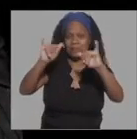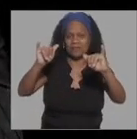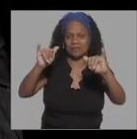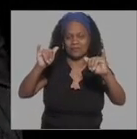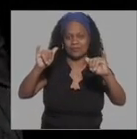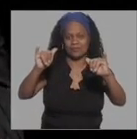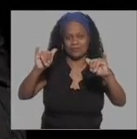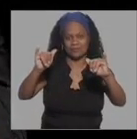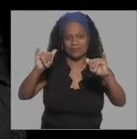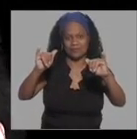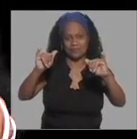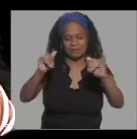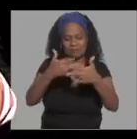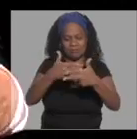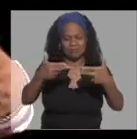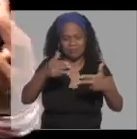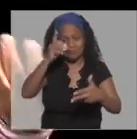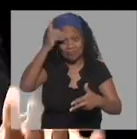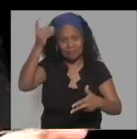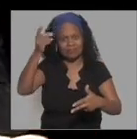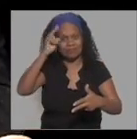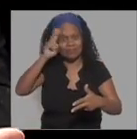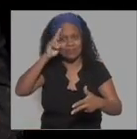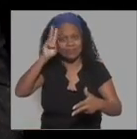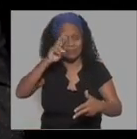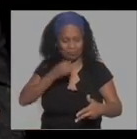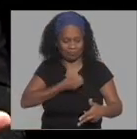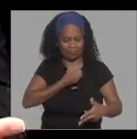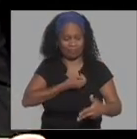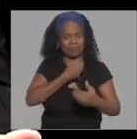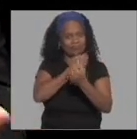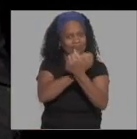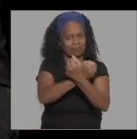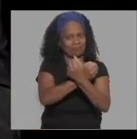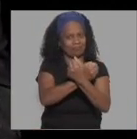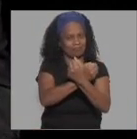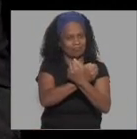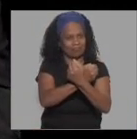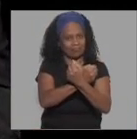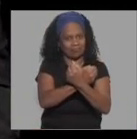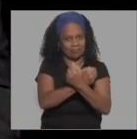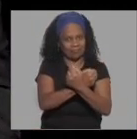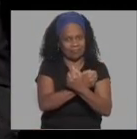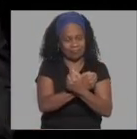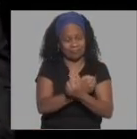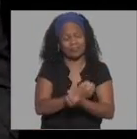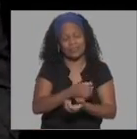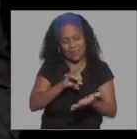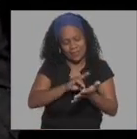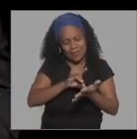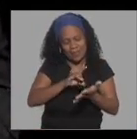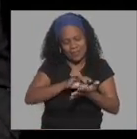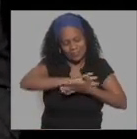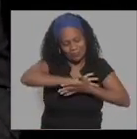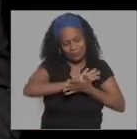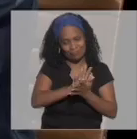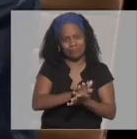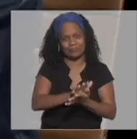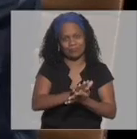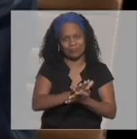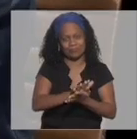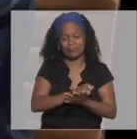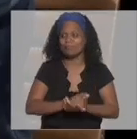refletidas e numa tentativa de transformar um pelo menos um pouco a nossa realidade ainda cruel né